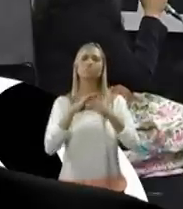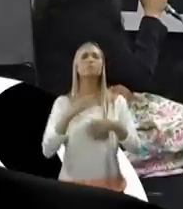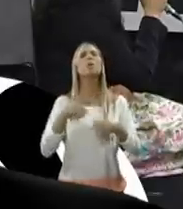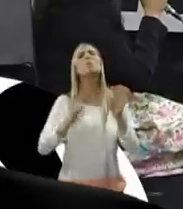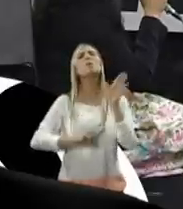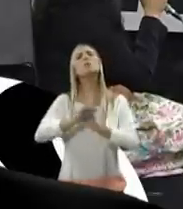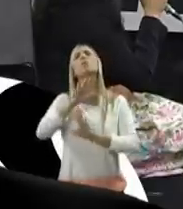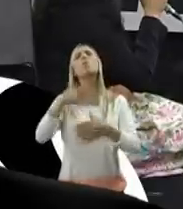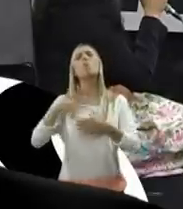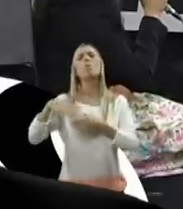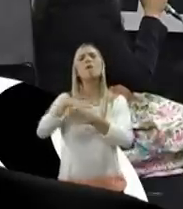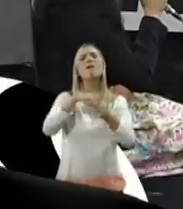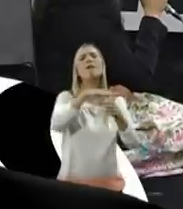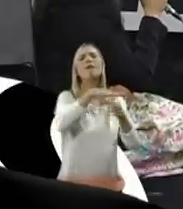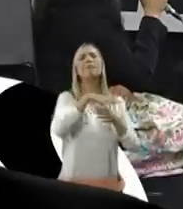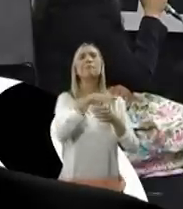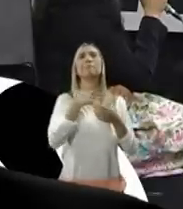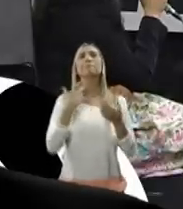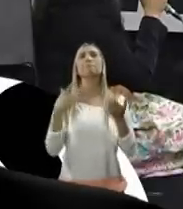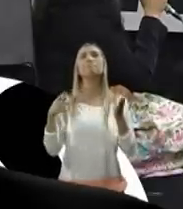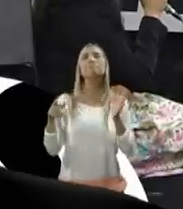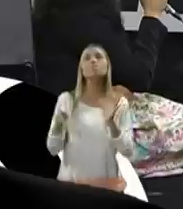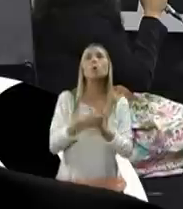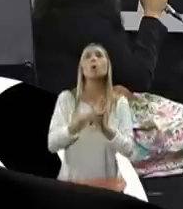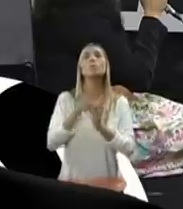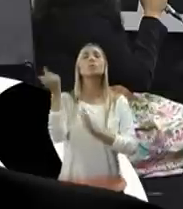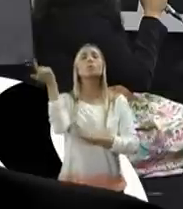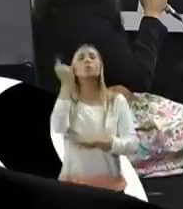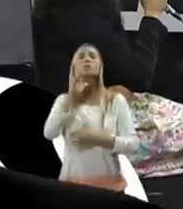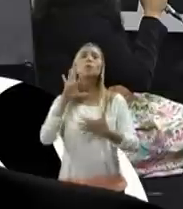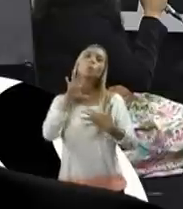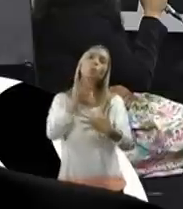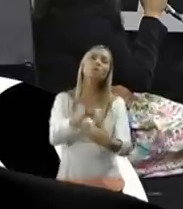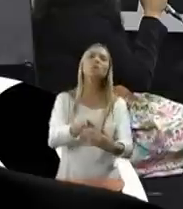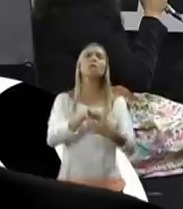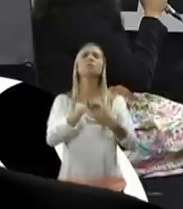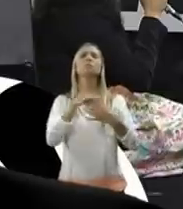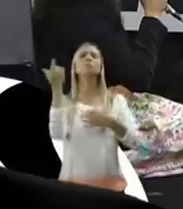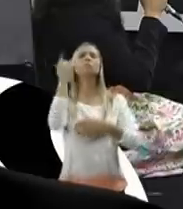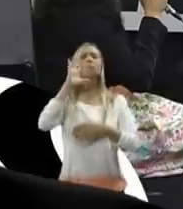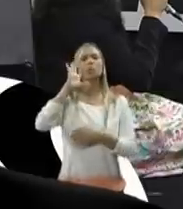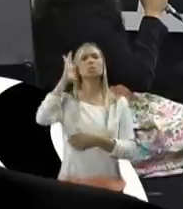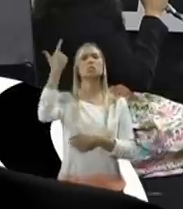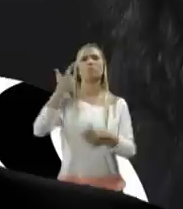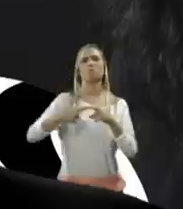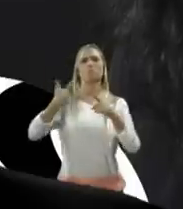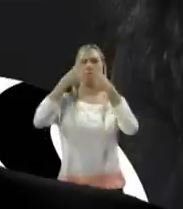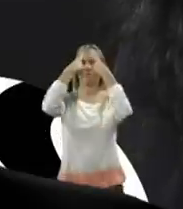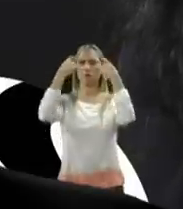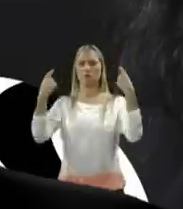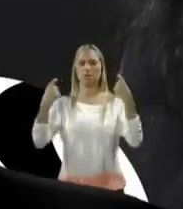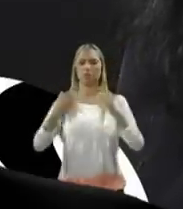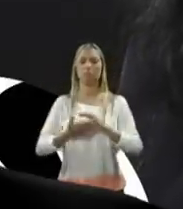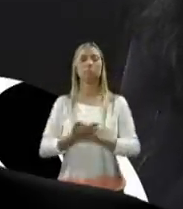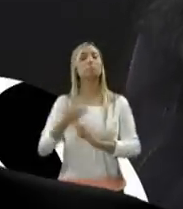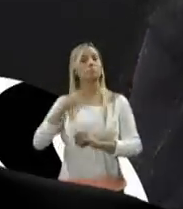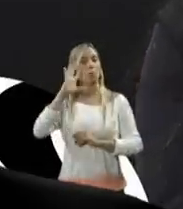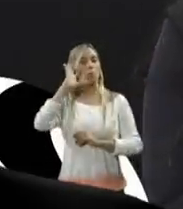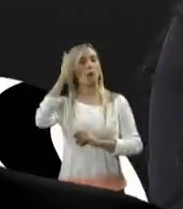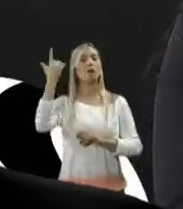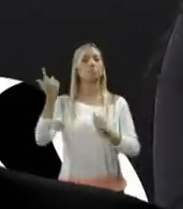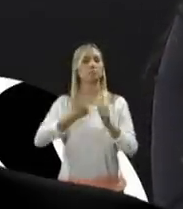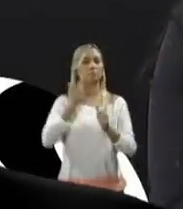as áreas assim, que podem dialogar para a solução de um problema como a violência? Eu acho que passa